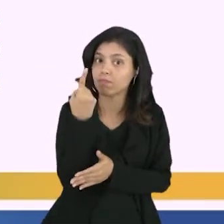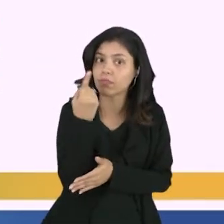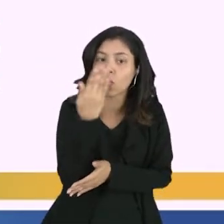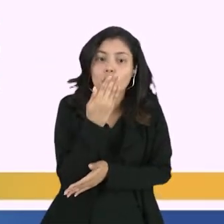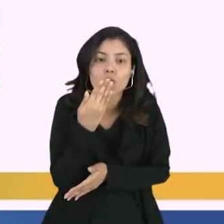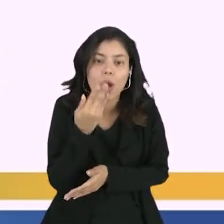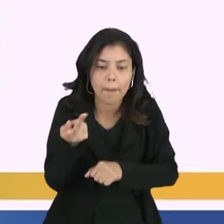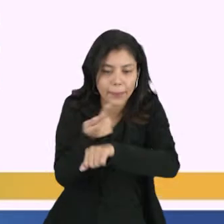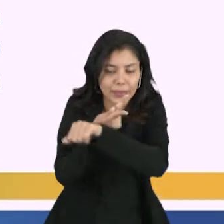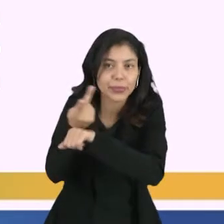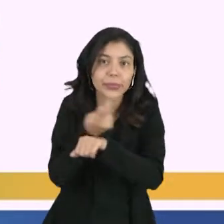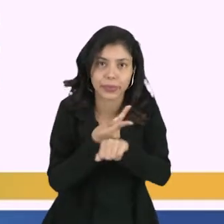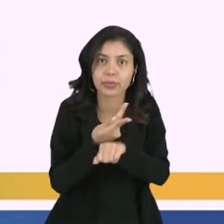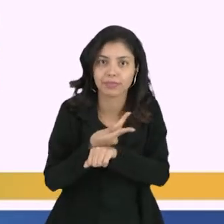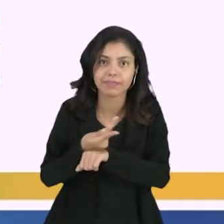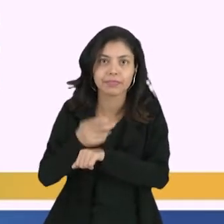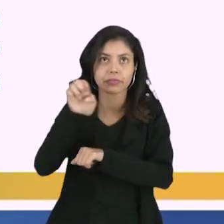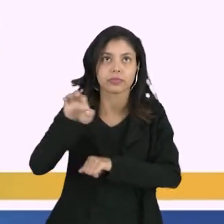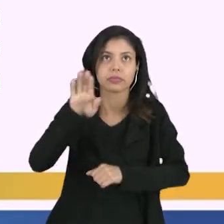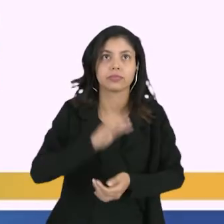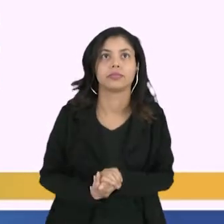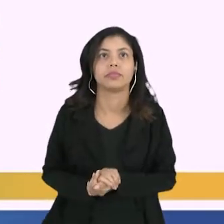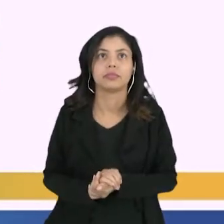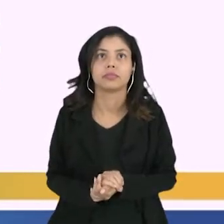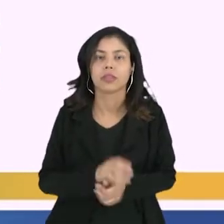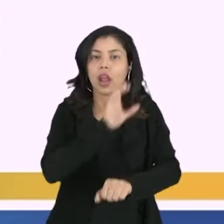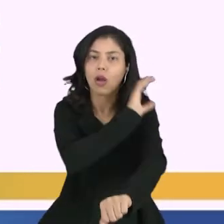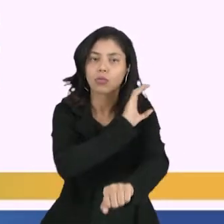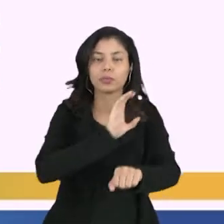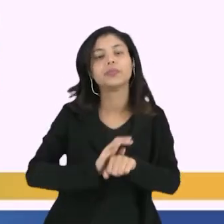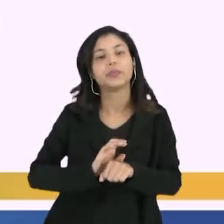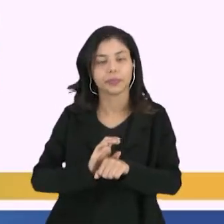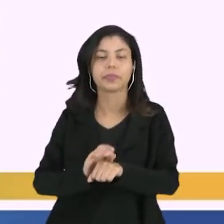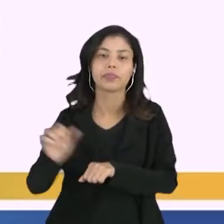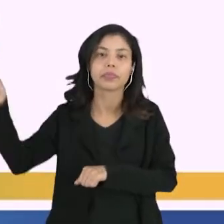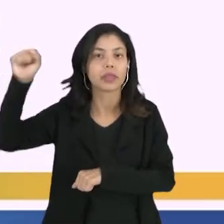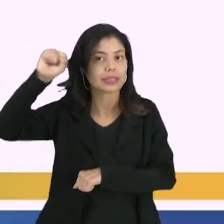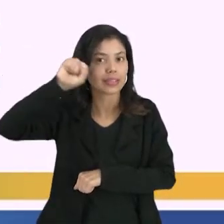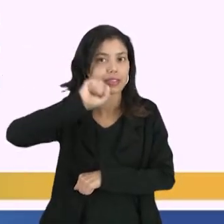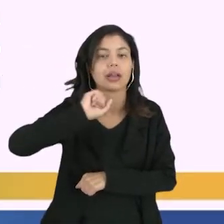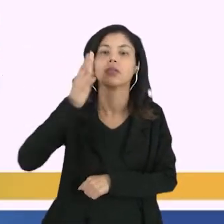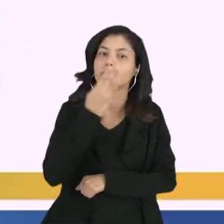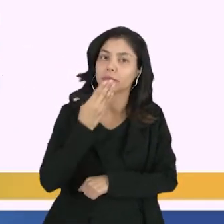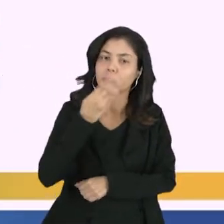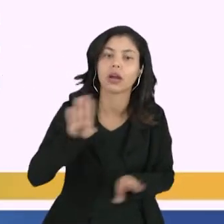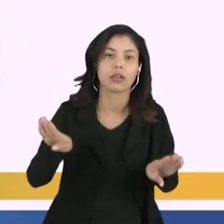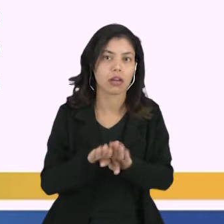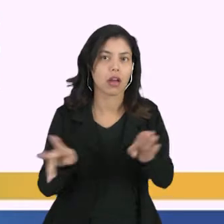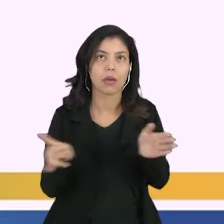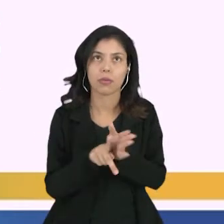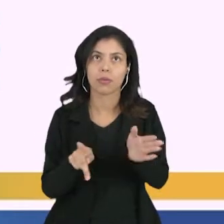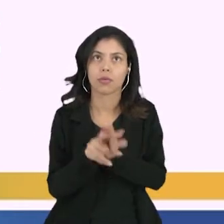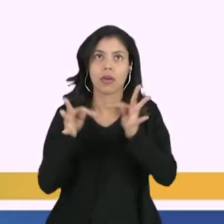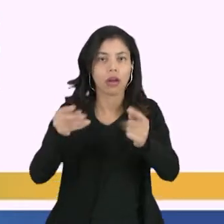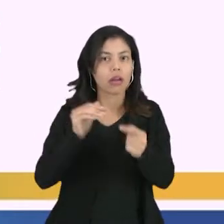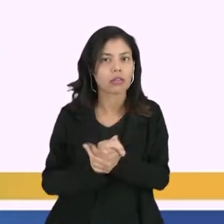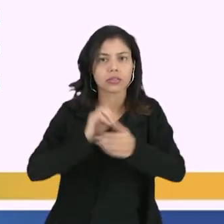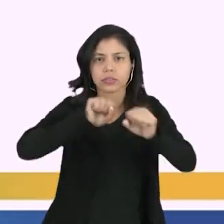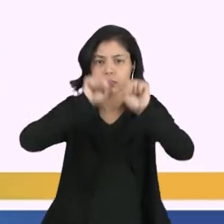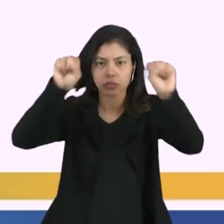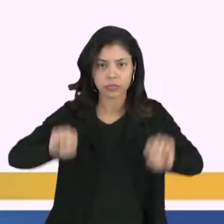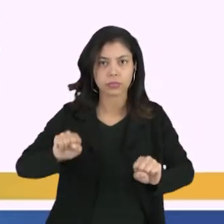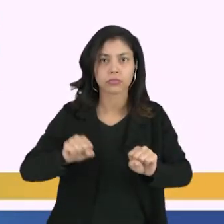grande procura na Europa. Por meio da cultura da cana, seria possível promover a ocupação sistemática, então, aí